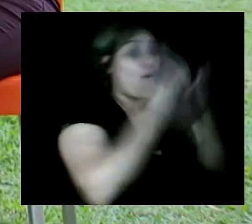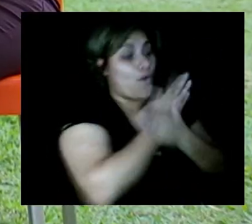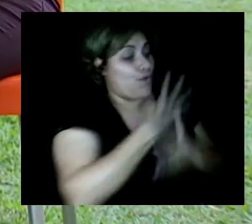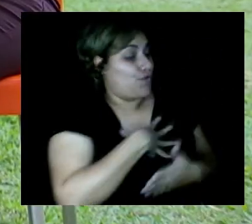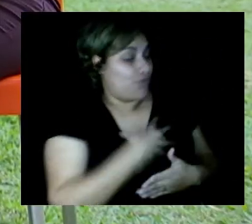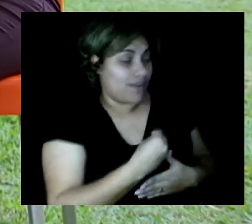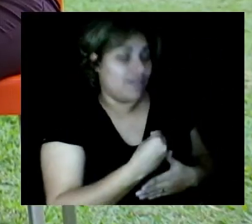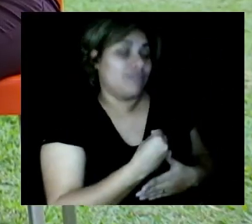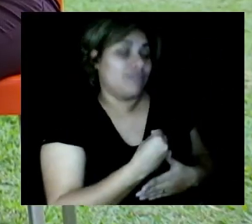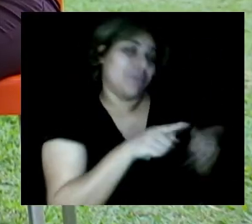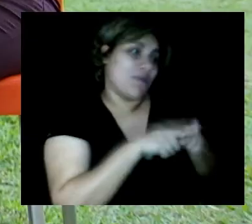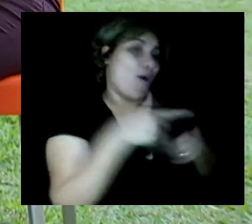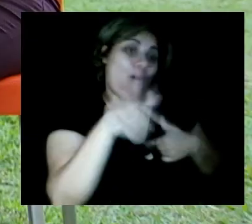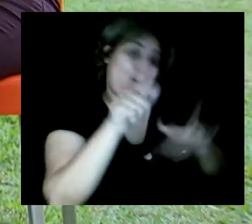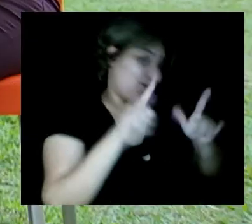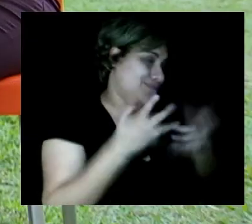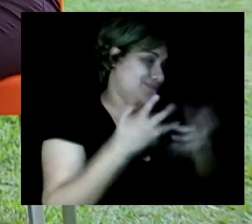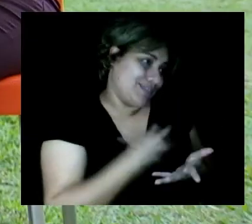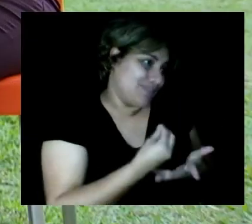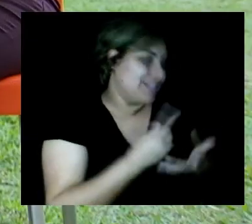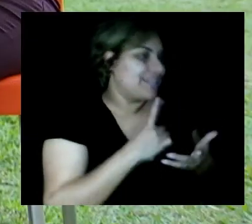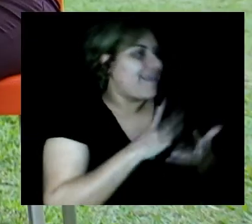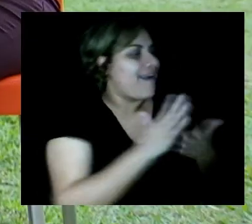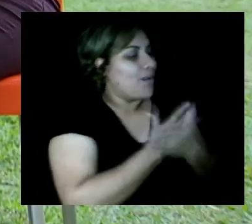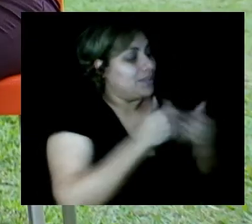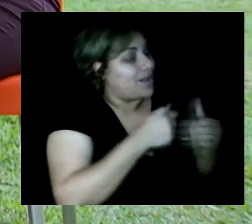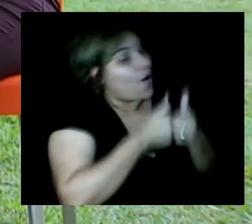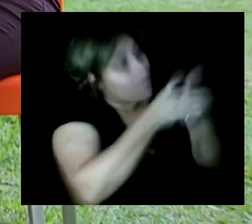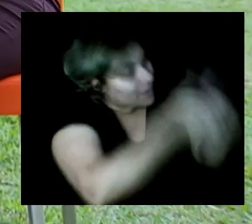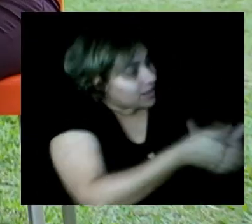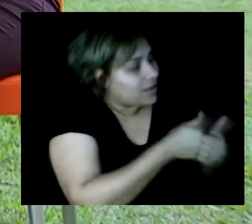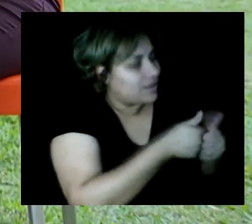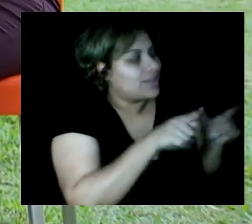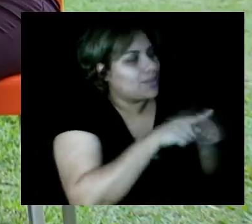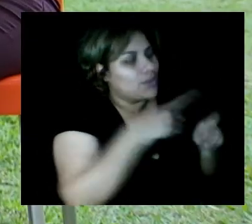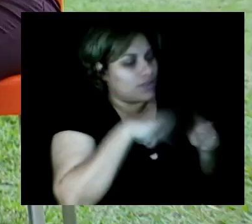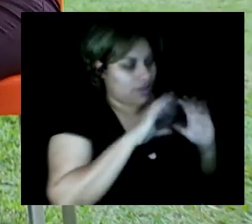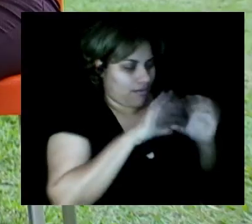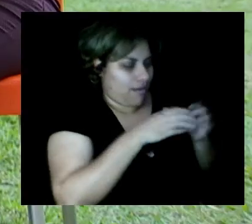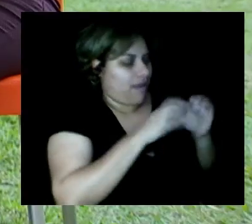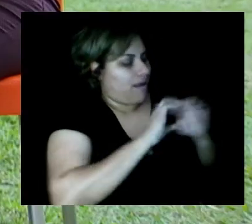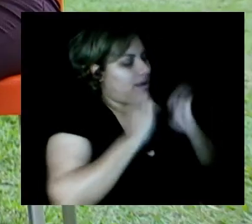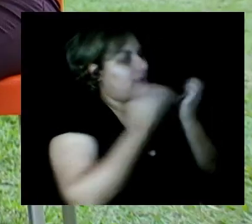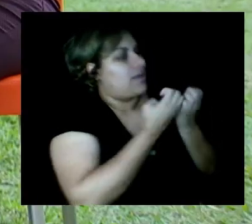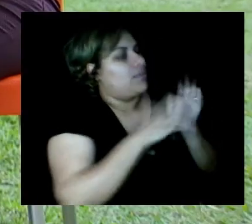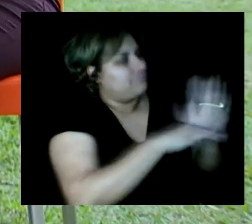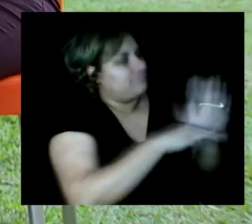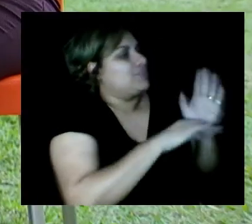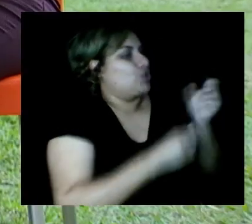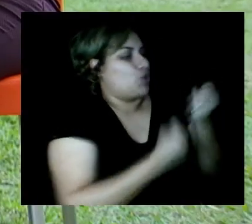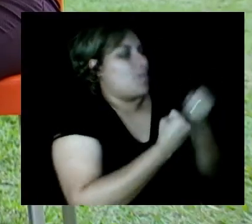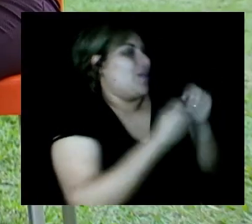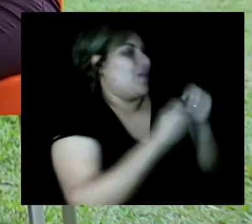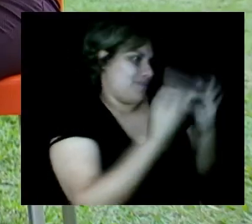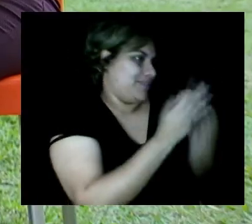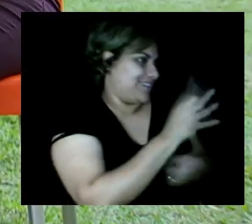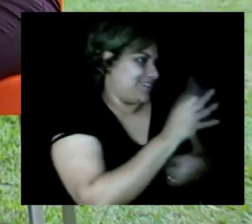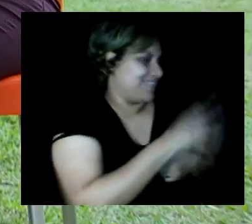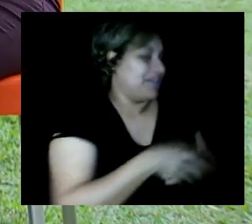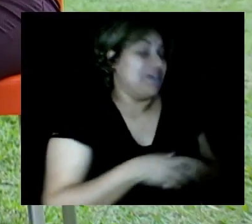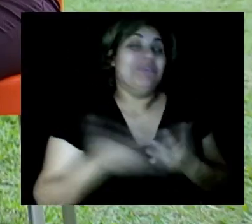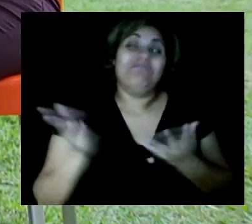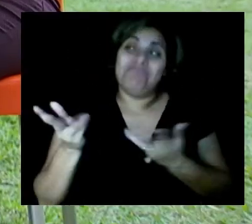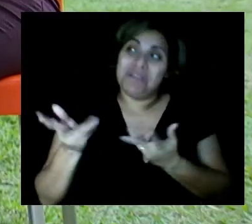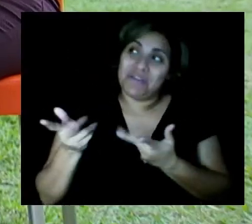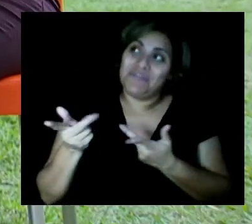filhos também que precisam ser acompanhados. Então nós temos essa equipe aí para poder estar dando esse suporte para as famílias. Maravilhoso, né? Sim.